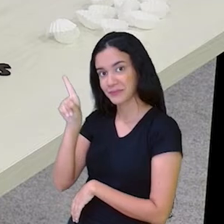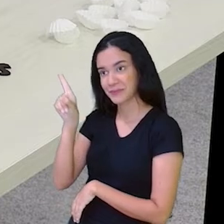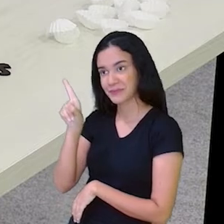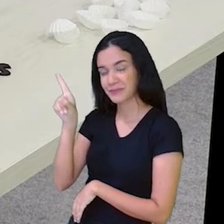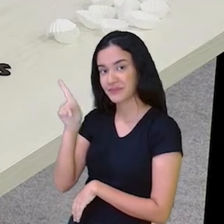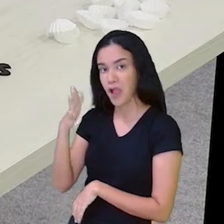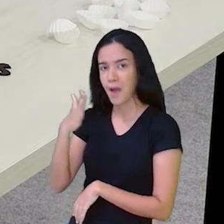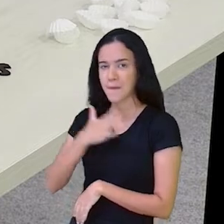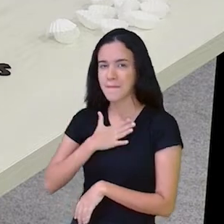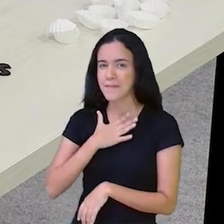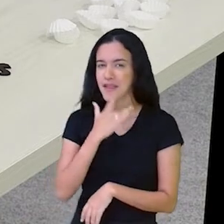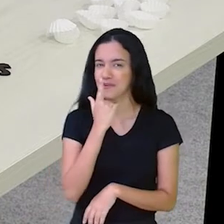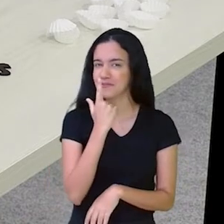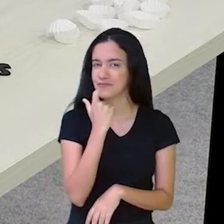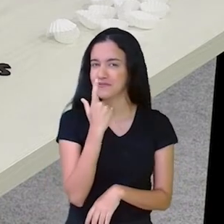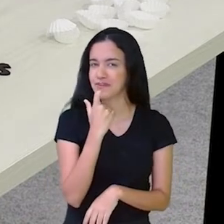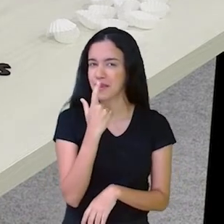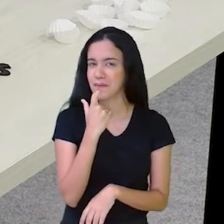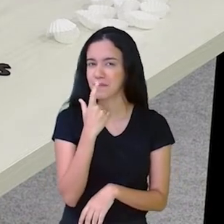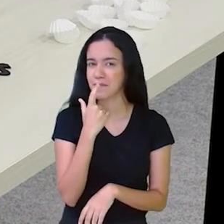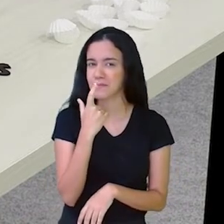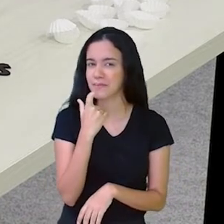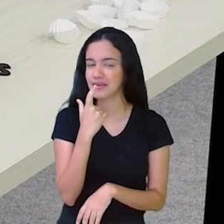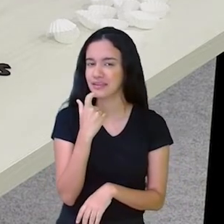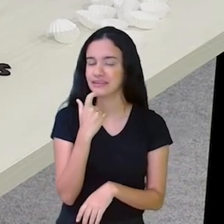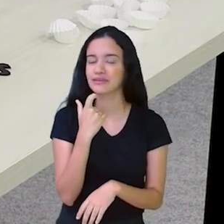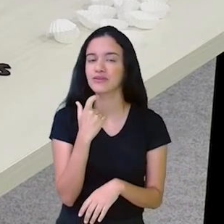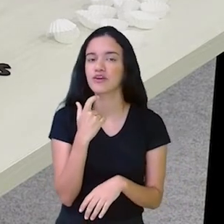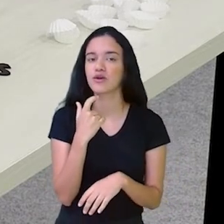Uau, o meu vermelho, ó, deu umas bolinhas ali pra fora.